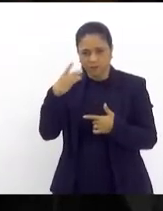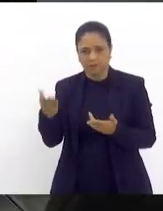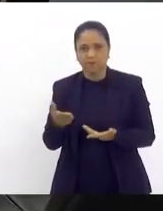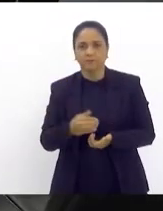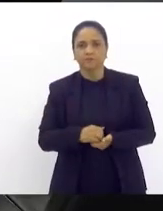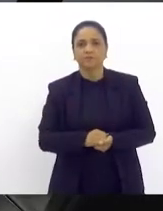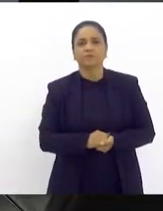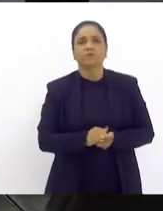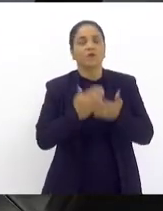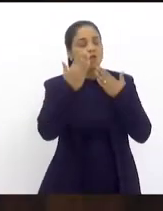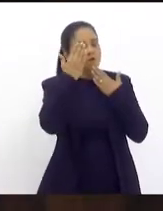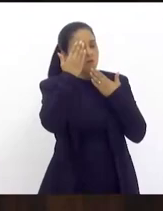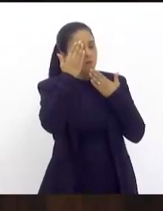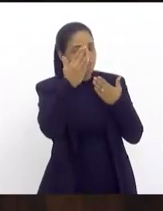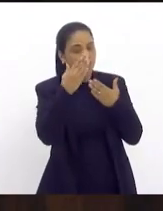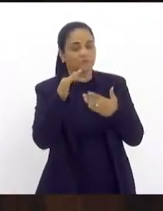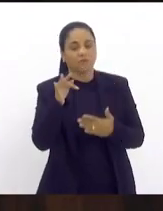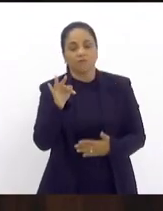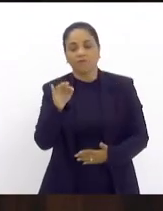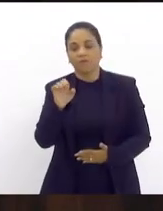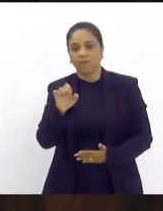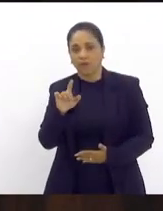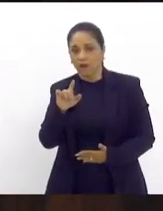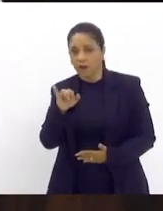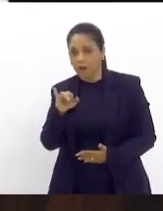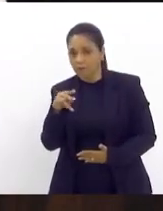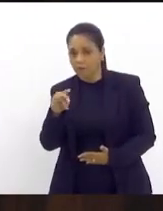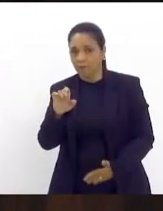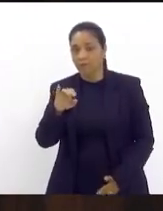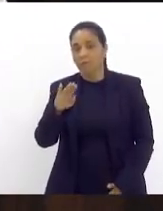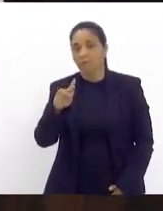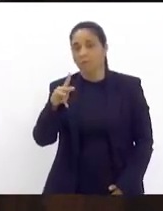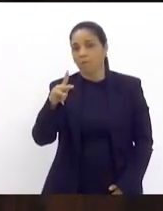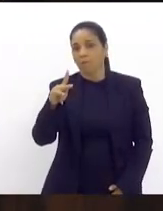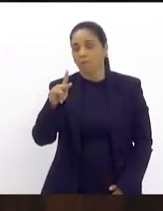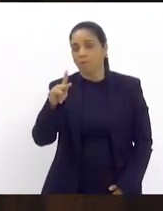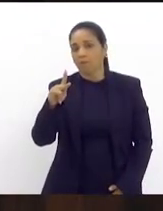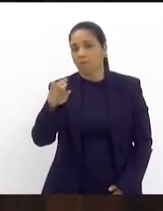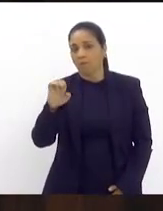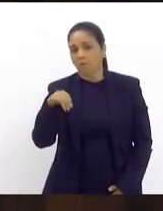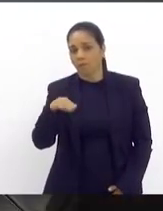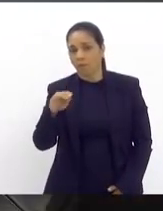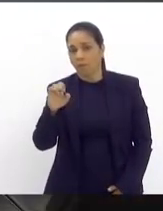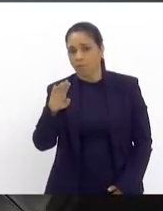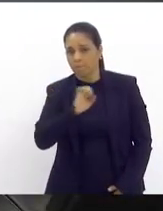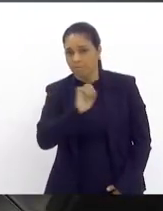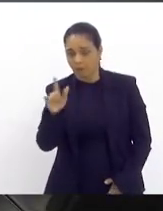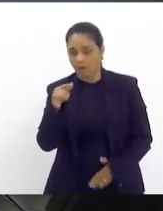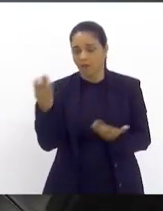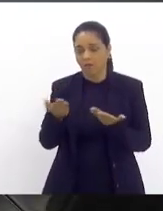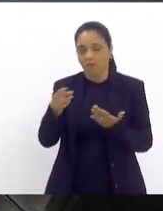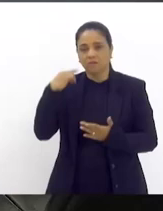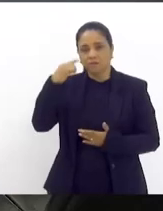Obrigado Deputado Felipe Powell chama agora próximo moradores que ele tá deputada Renata Souza